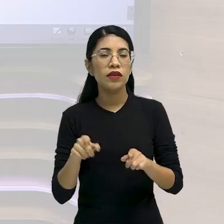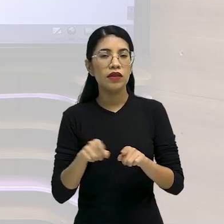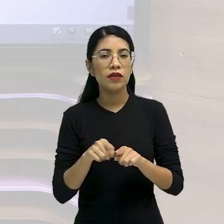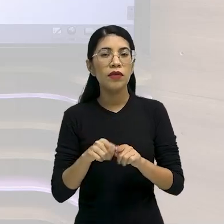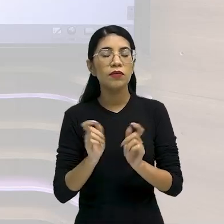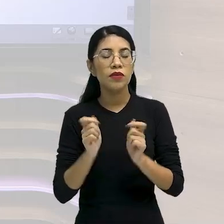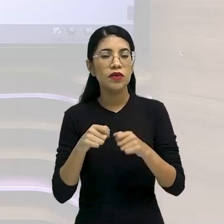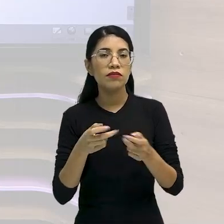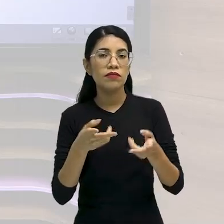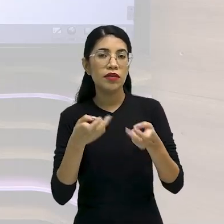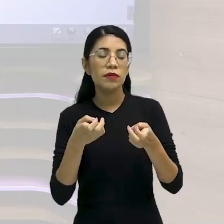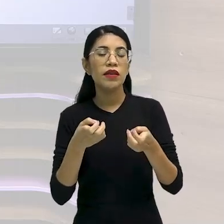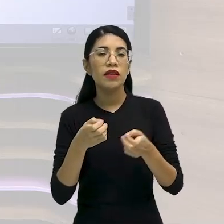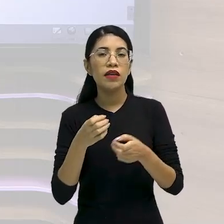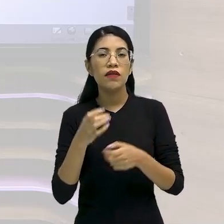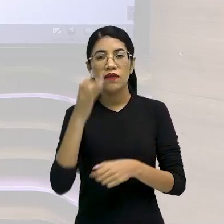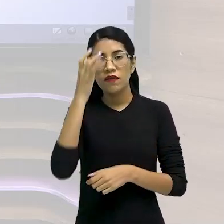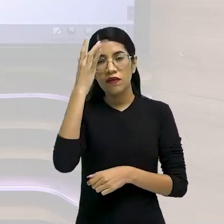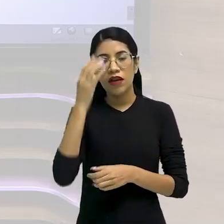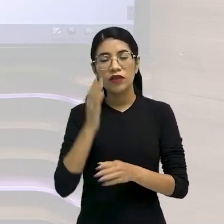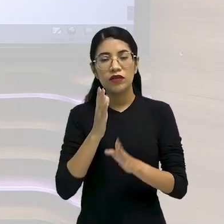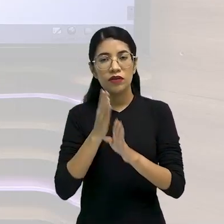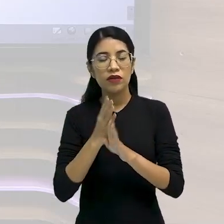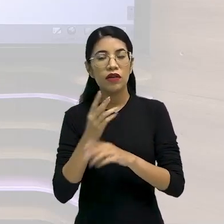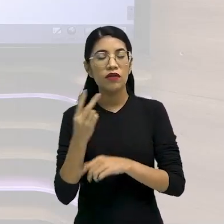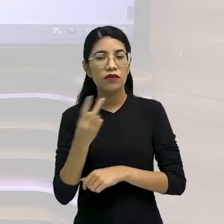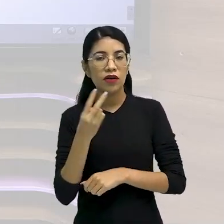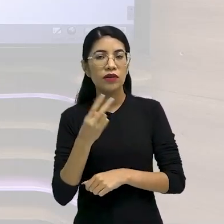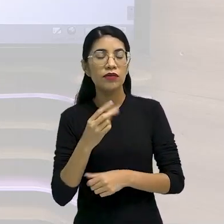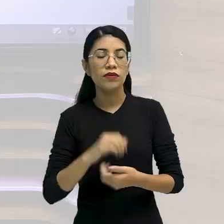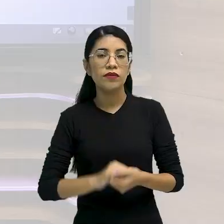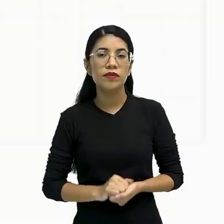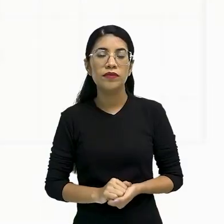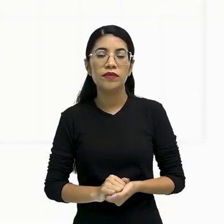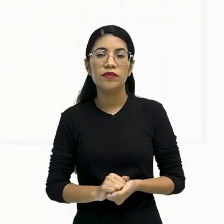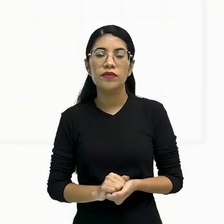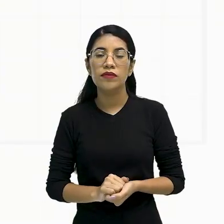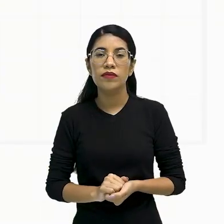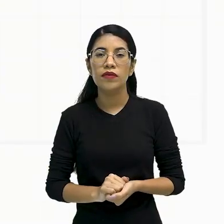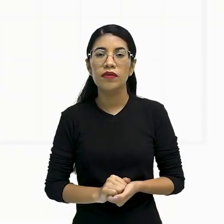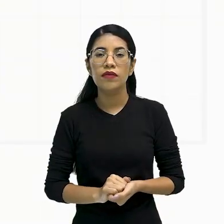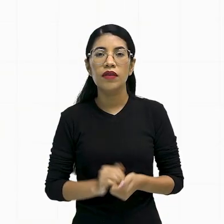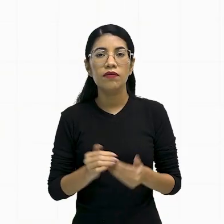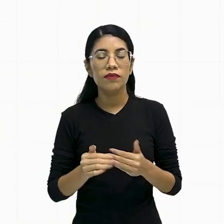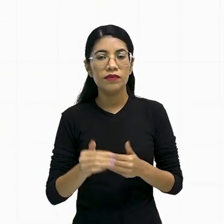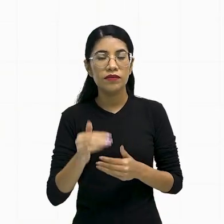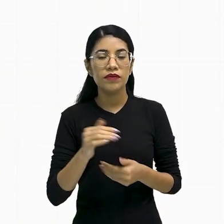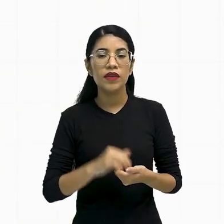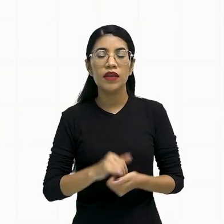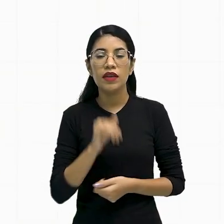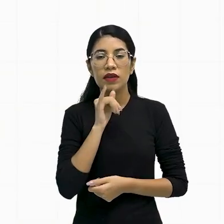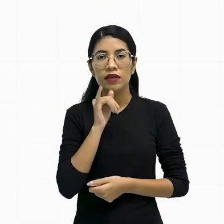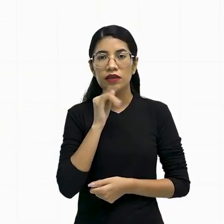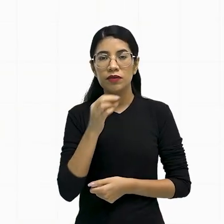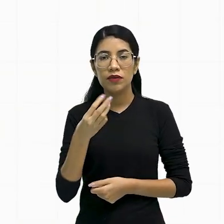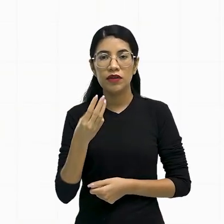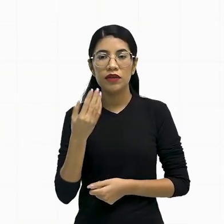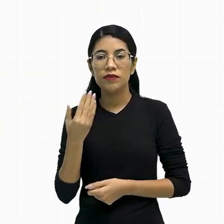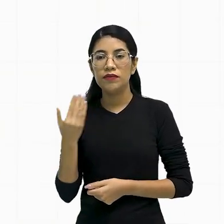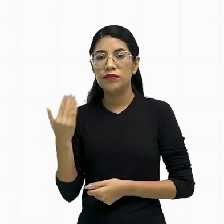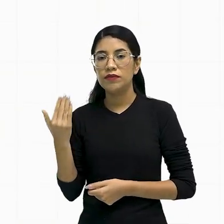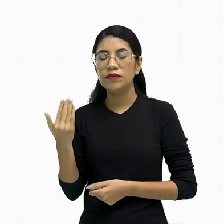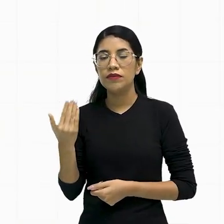consegue encontrar os valores pedidos. Bacana? Vamos continuar, vamos para a próxima aqui, para a gente exercitar bastante. Olha